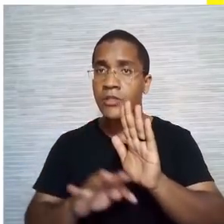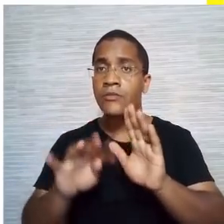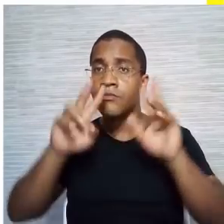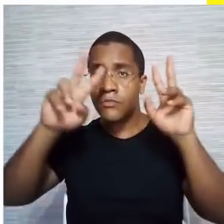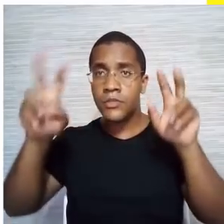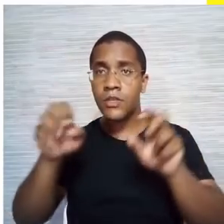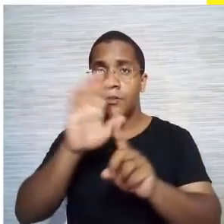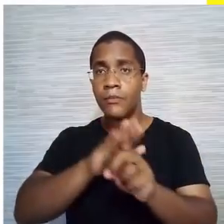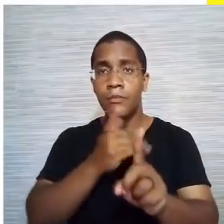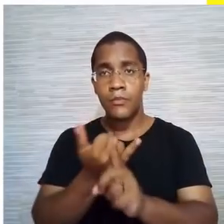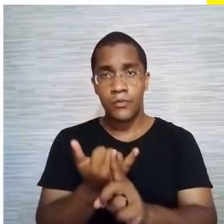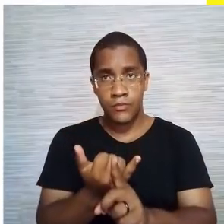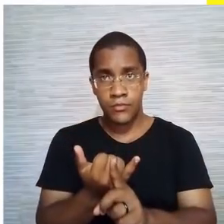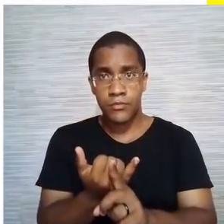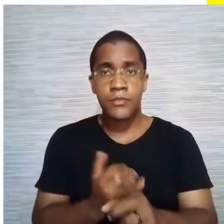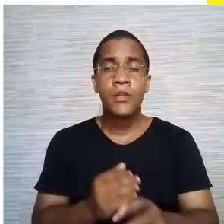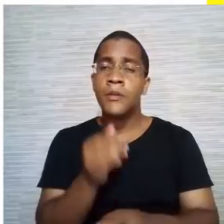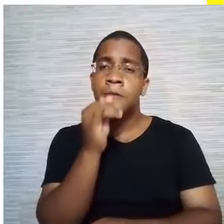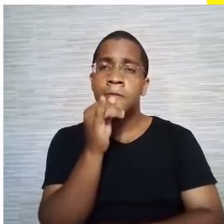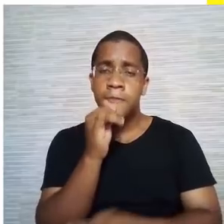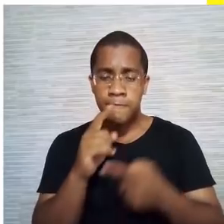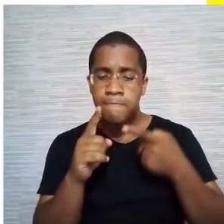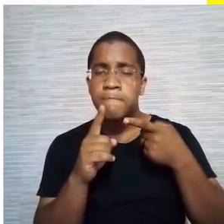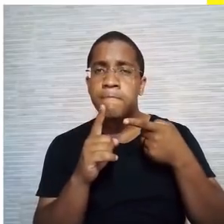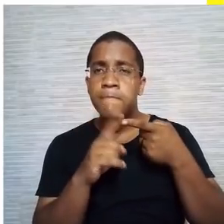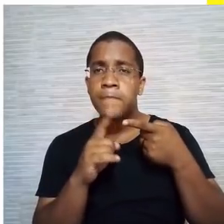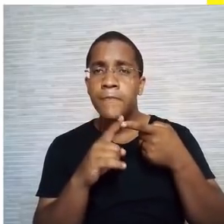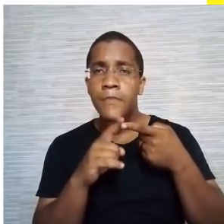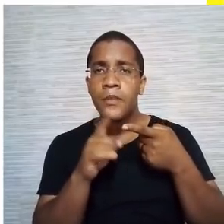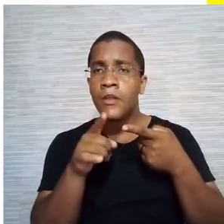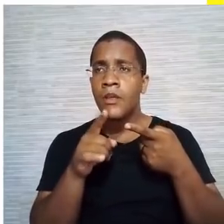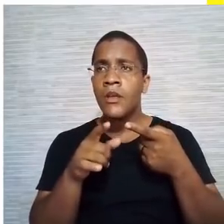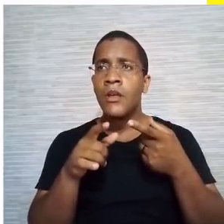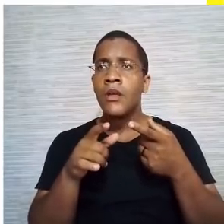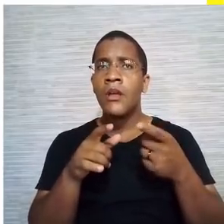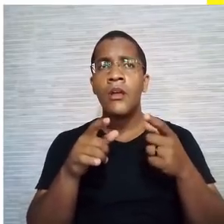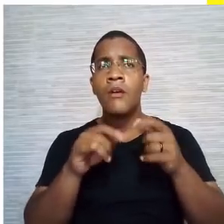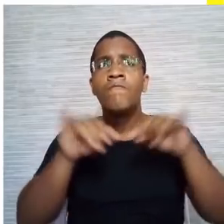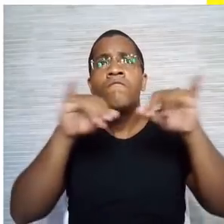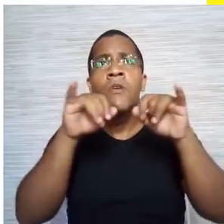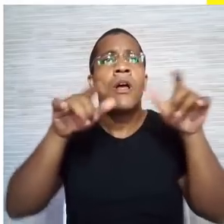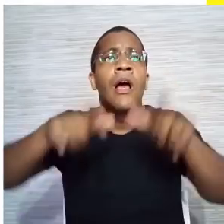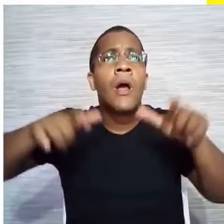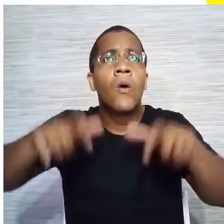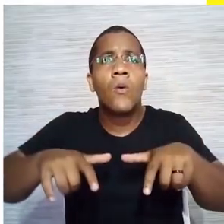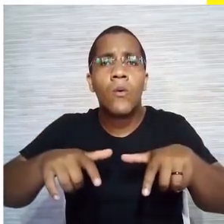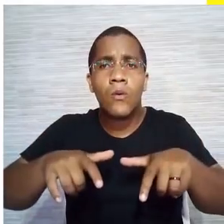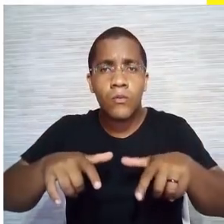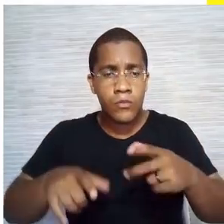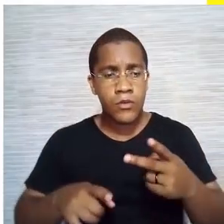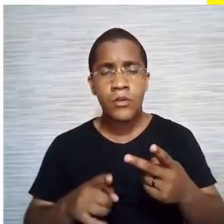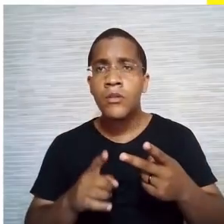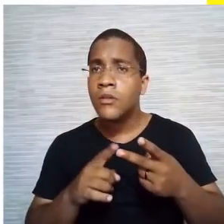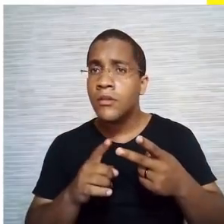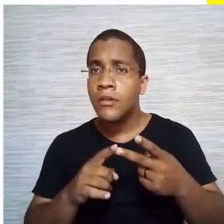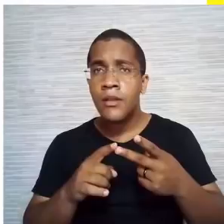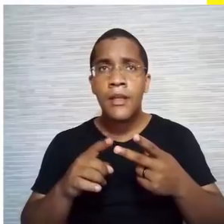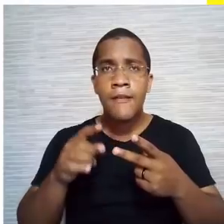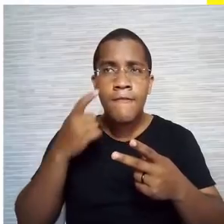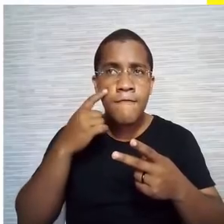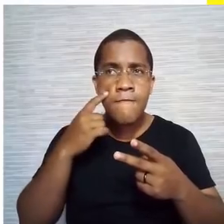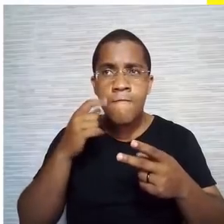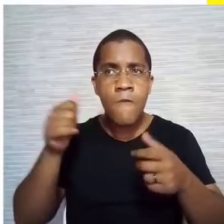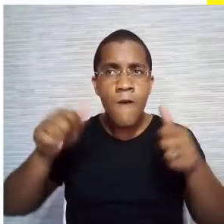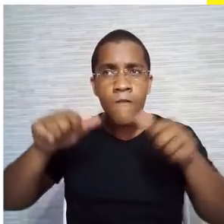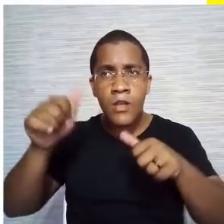esse determinado assunto. Primeiro, onde descobrir informações sobre bullying? Segundo, como avaliar essas